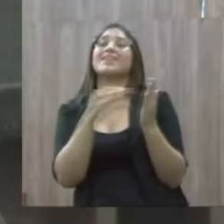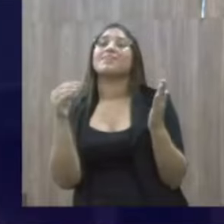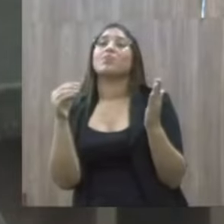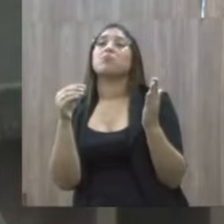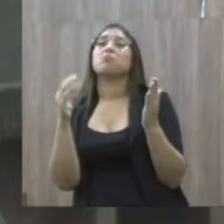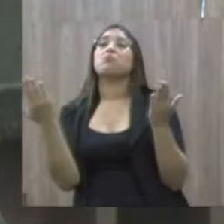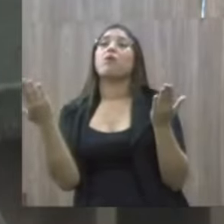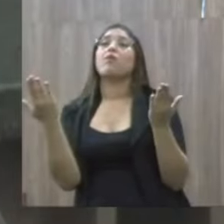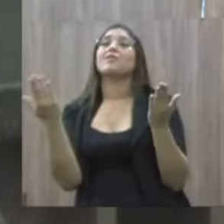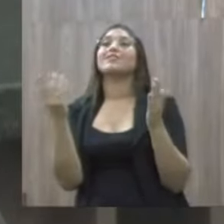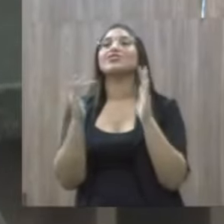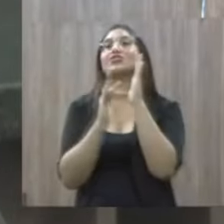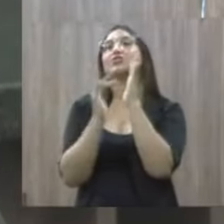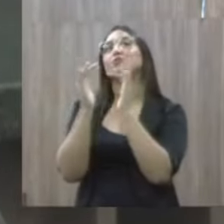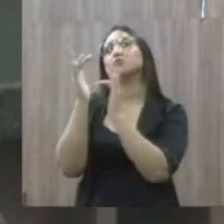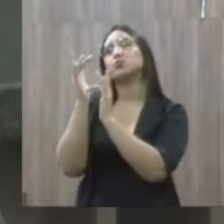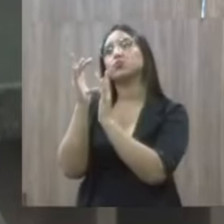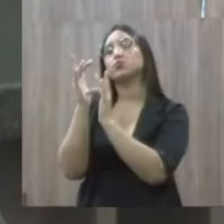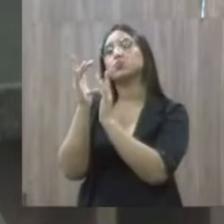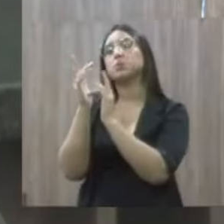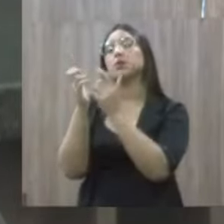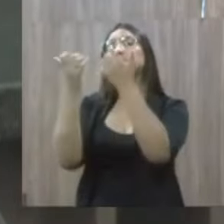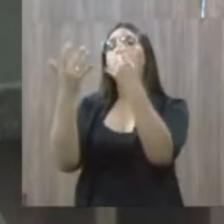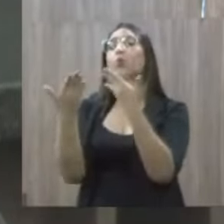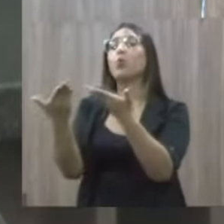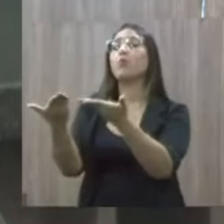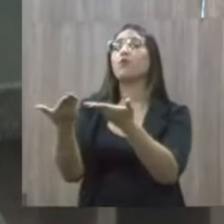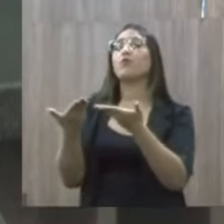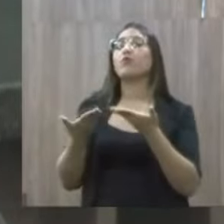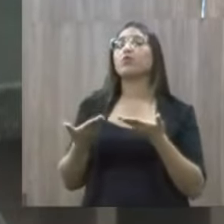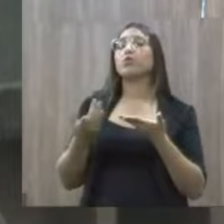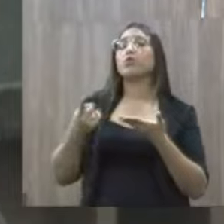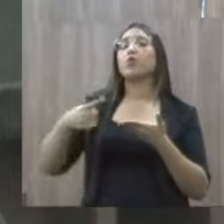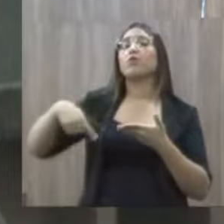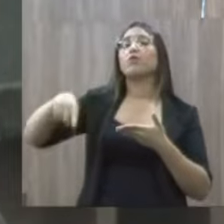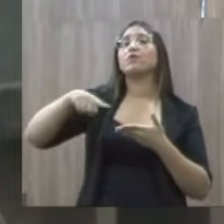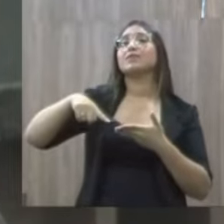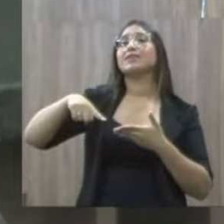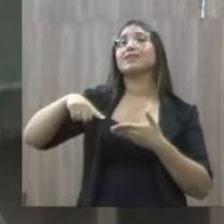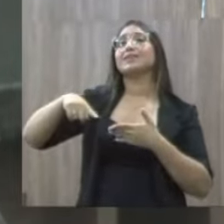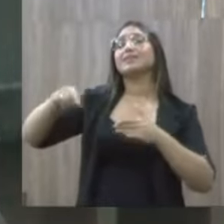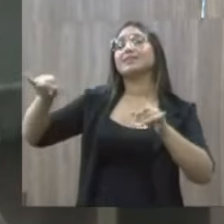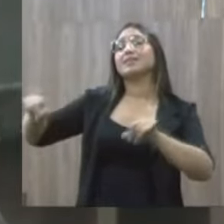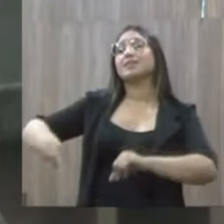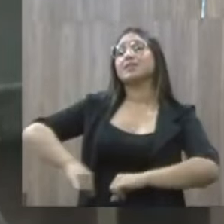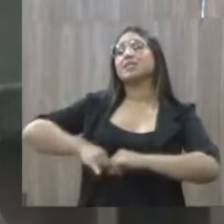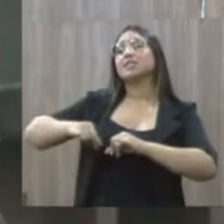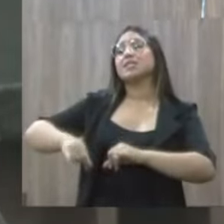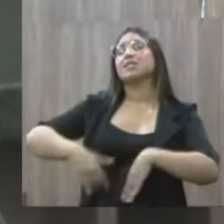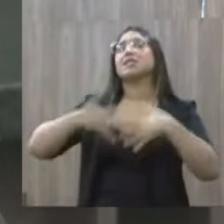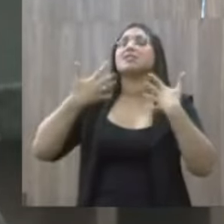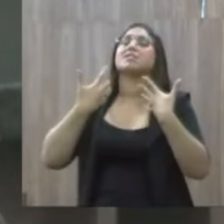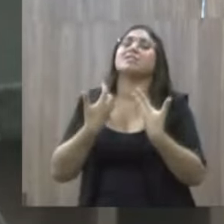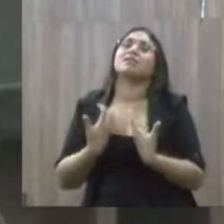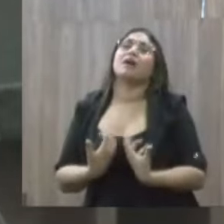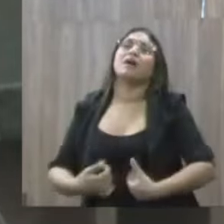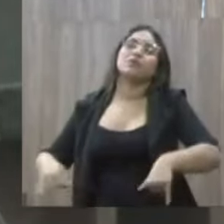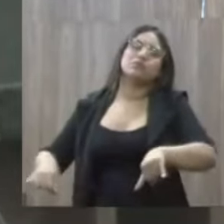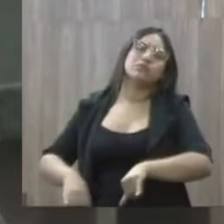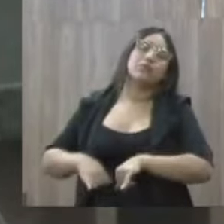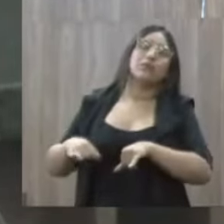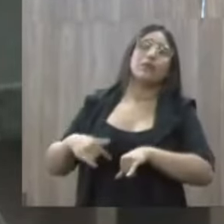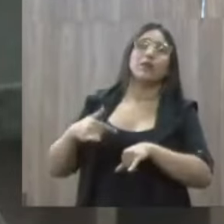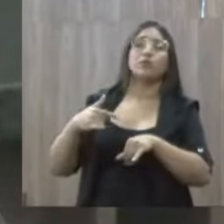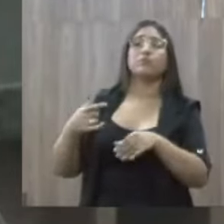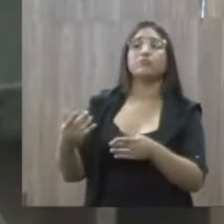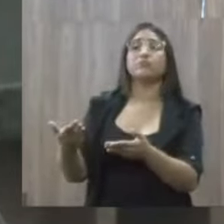falou. Jesus disse: "Vinde a mim, todos vós que estáis cansados e sobrecarregados, e eu vos